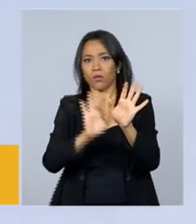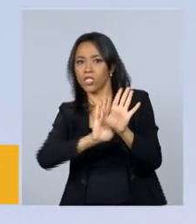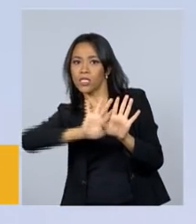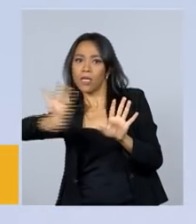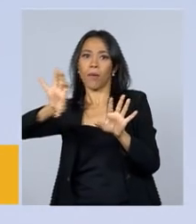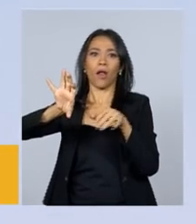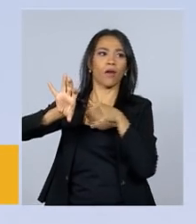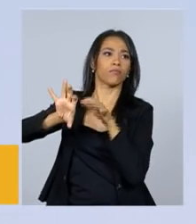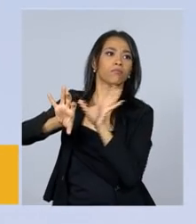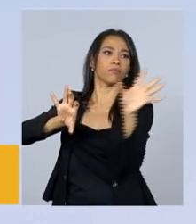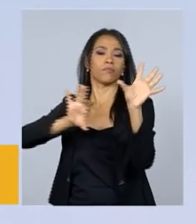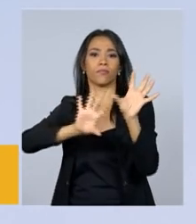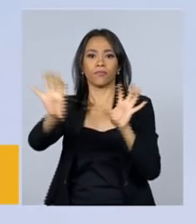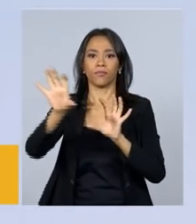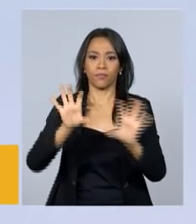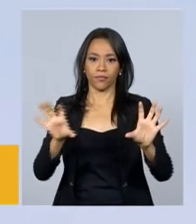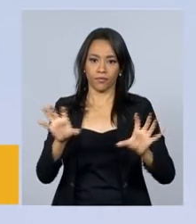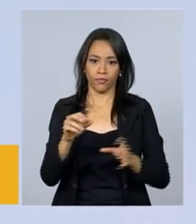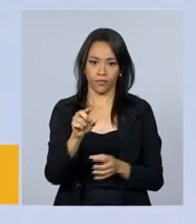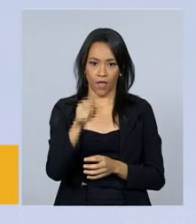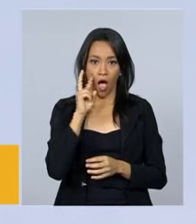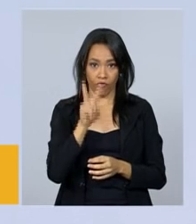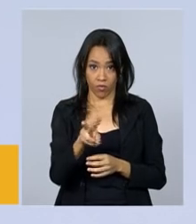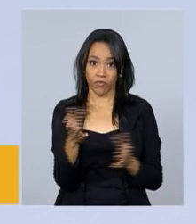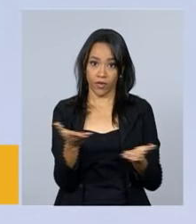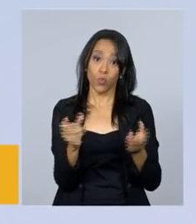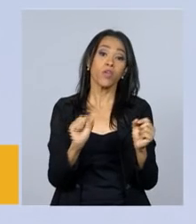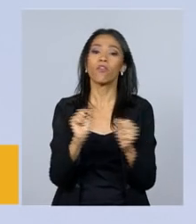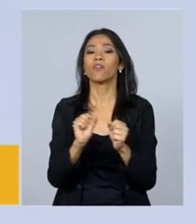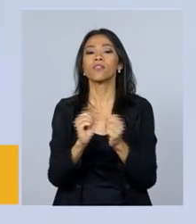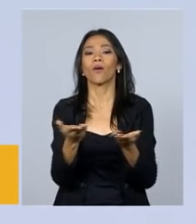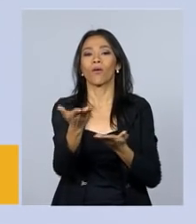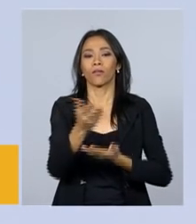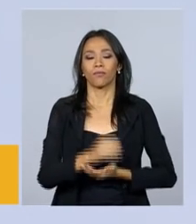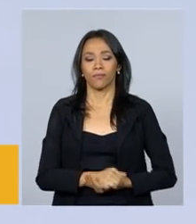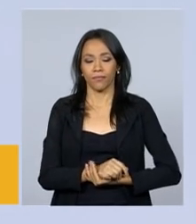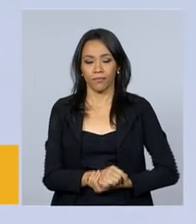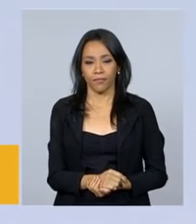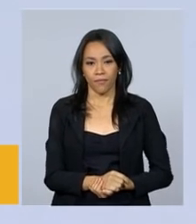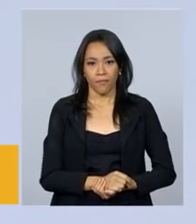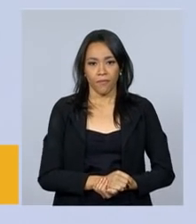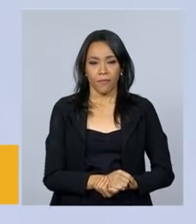lado. Mais 3. Vamos acompanhar o que eles vão fazer agora.